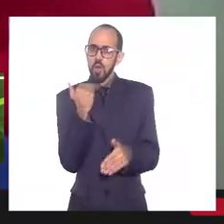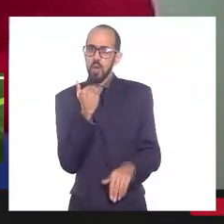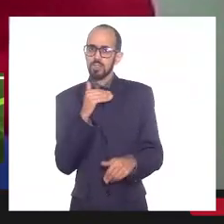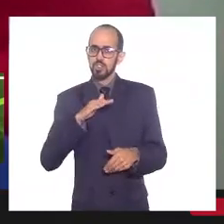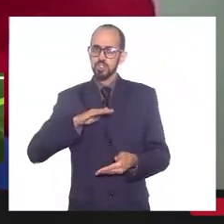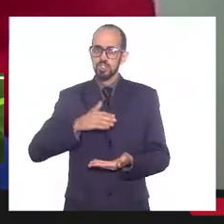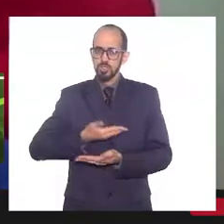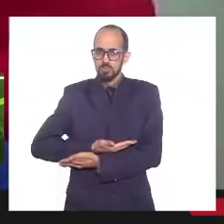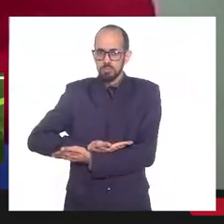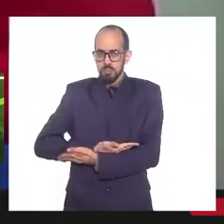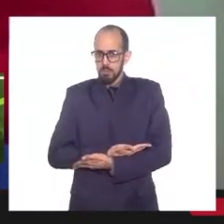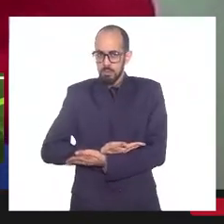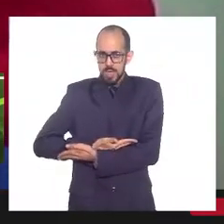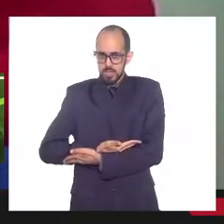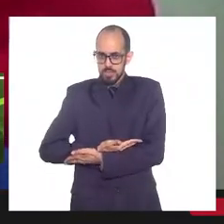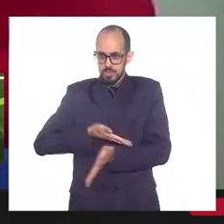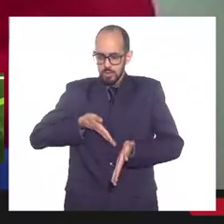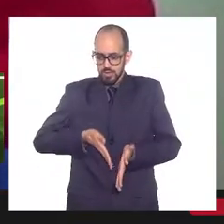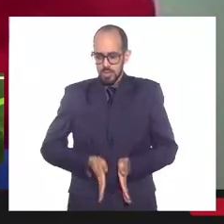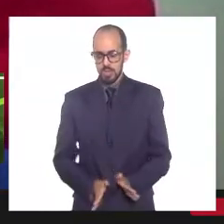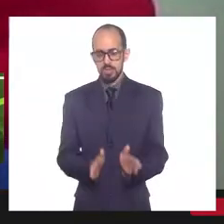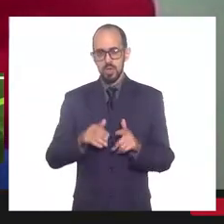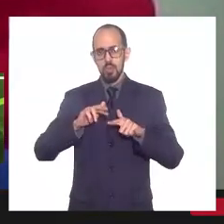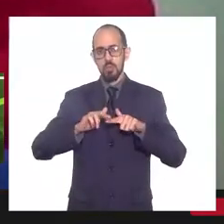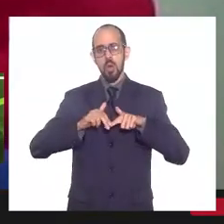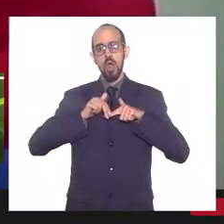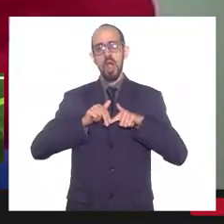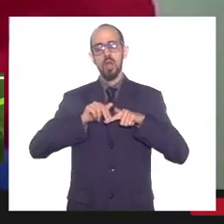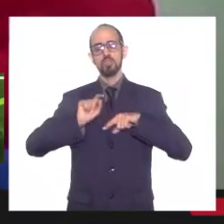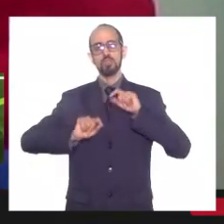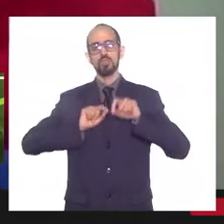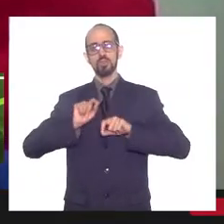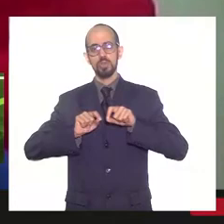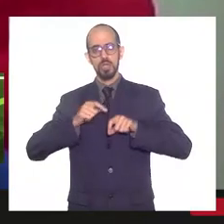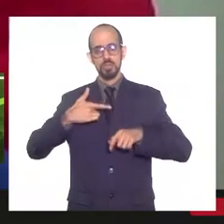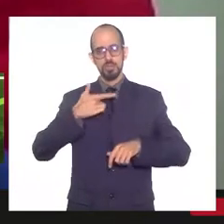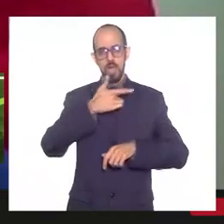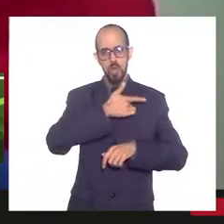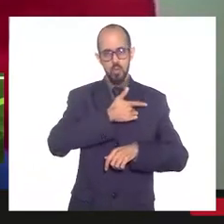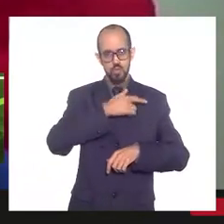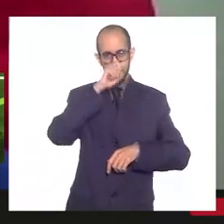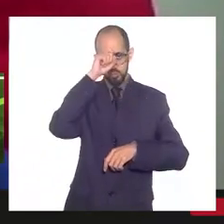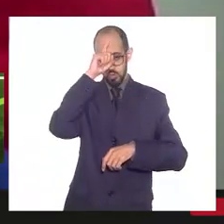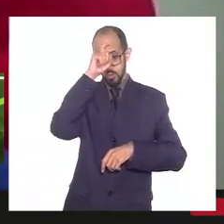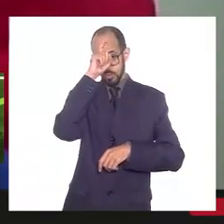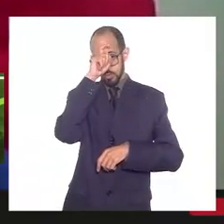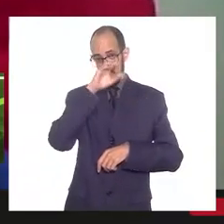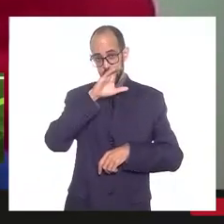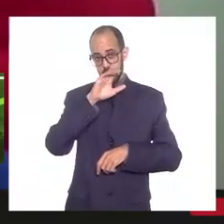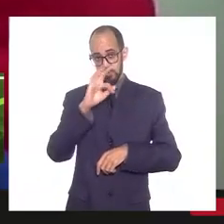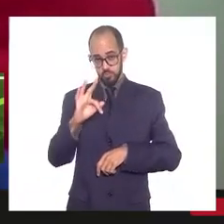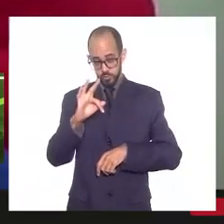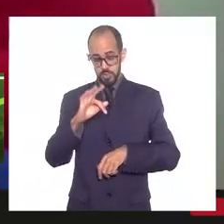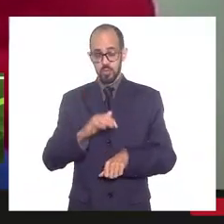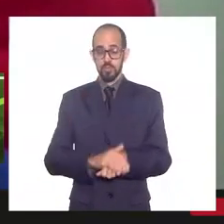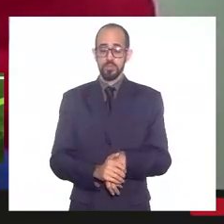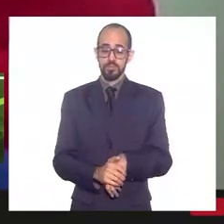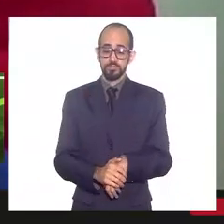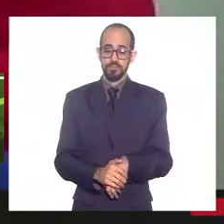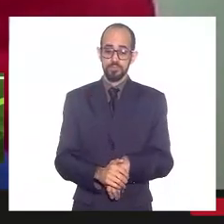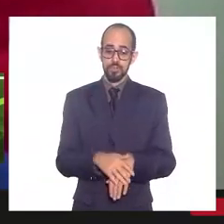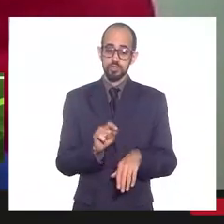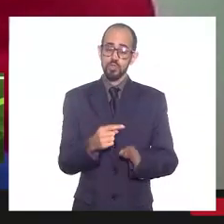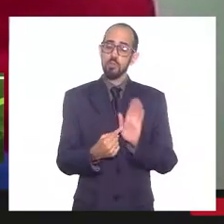crianças ao nascer né em razão de questões de saúde do hospital de Cabo Frio